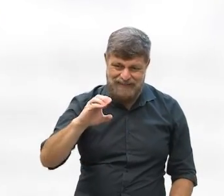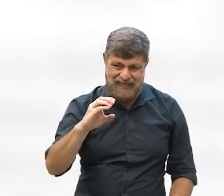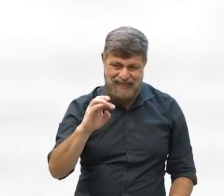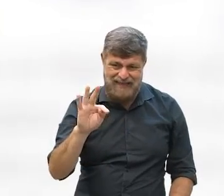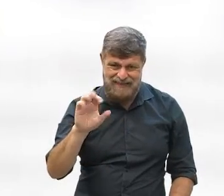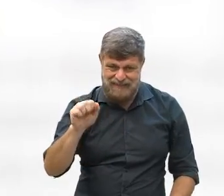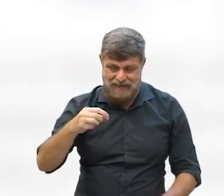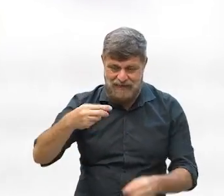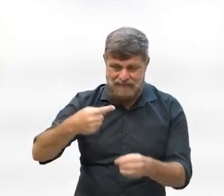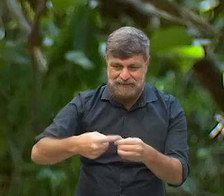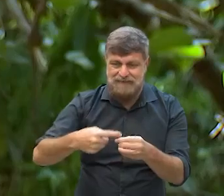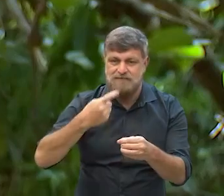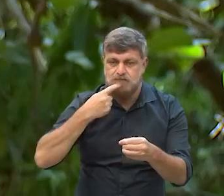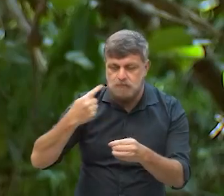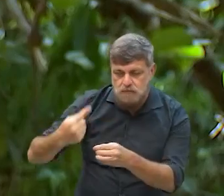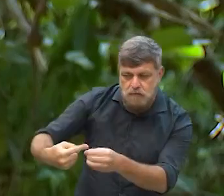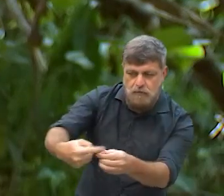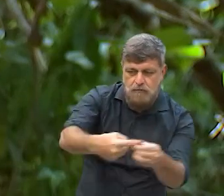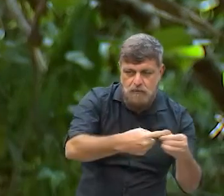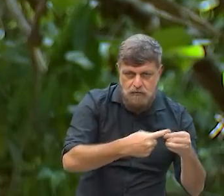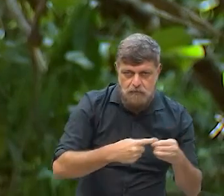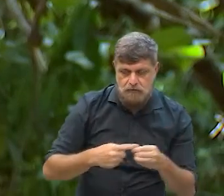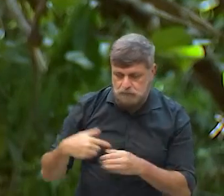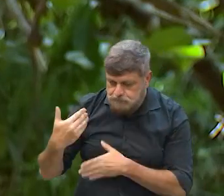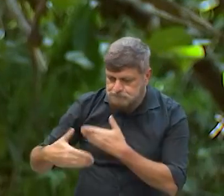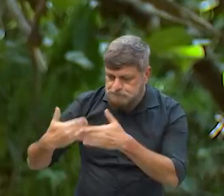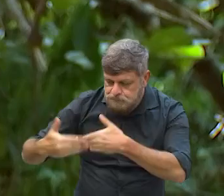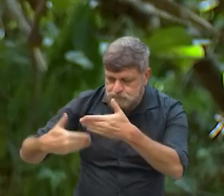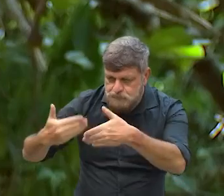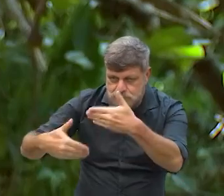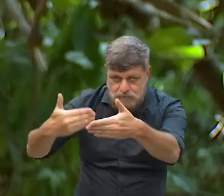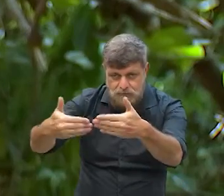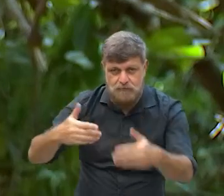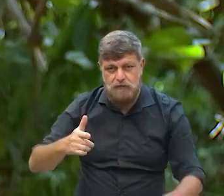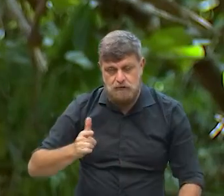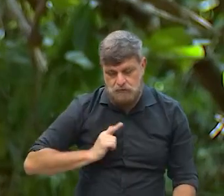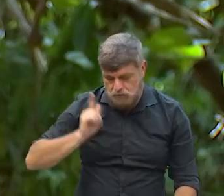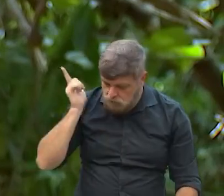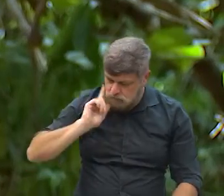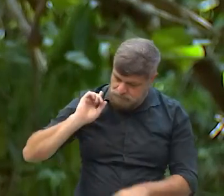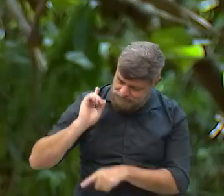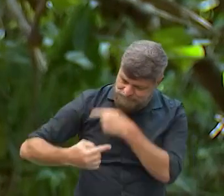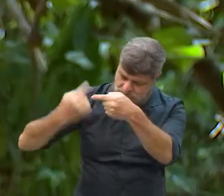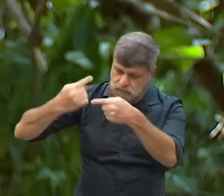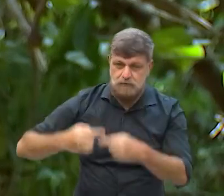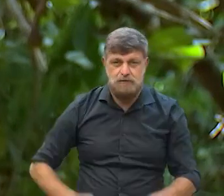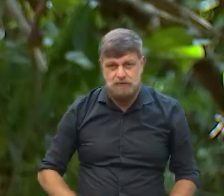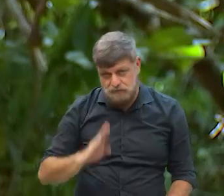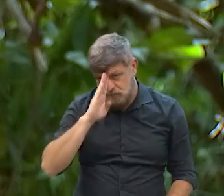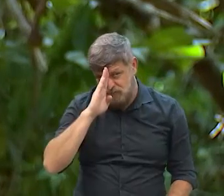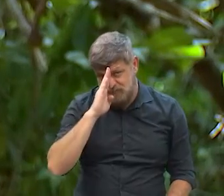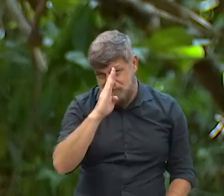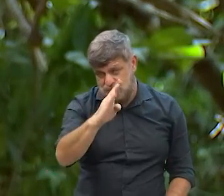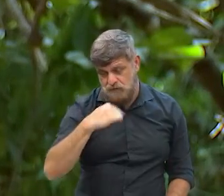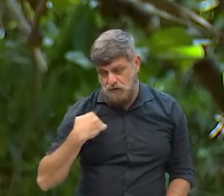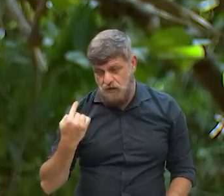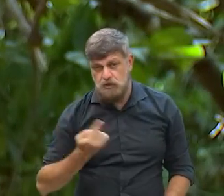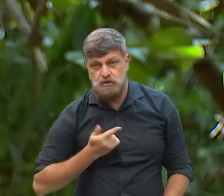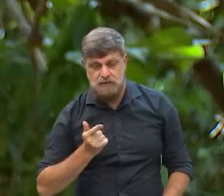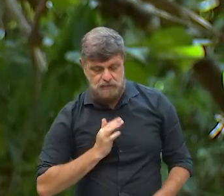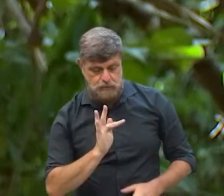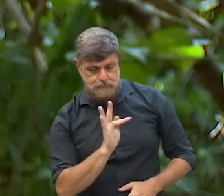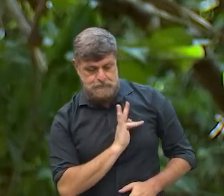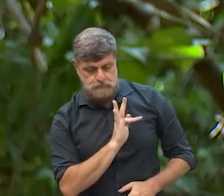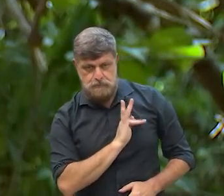ele tem dado aí grandes passos, né, grandes avanços, e principalmente no sentido da gente ter uma cooperação